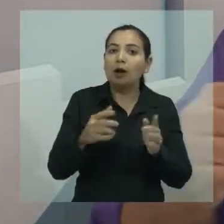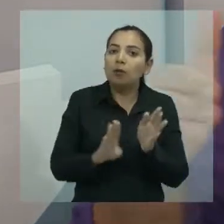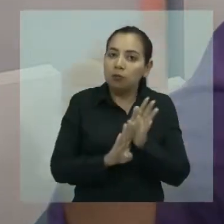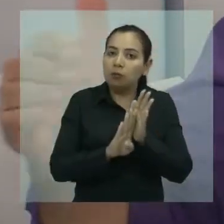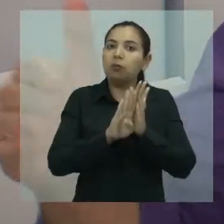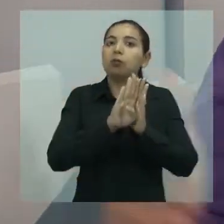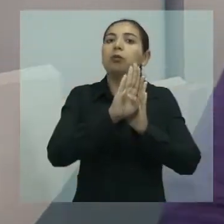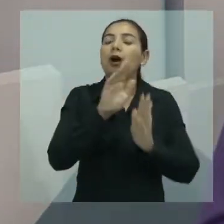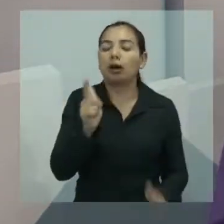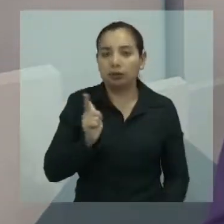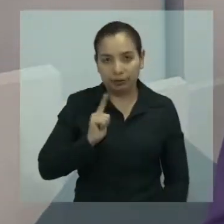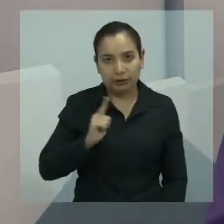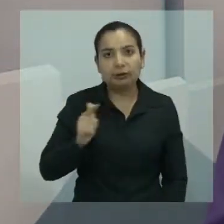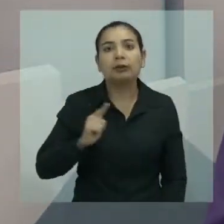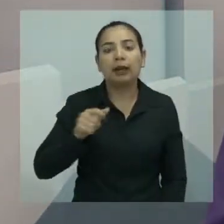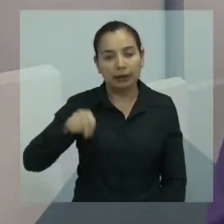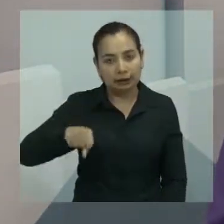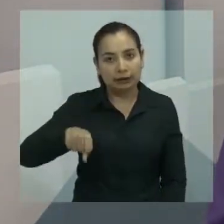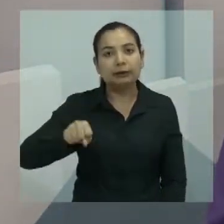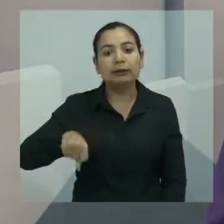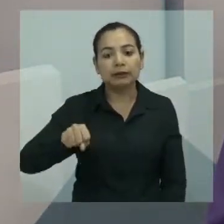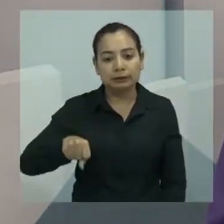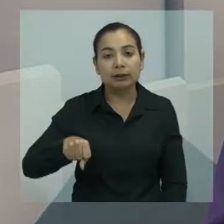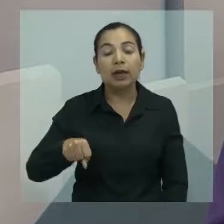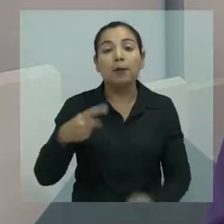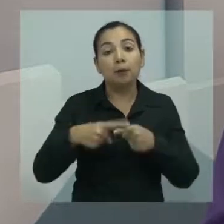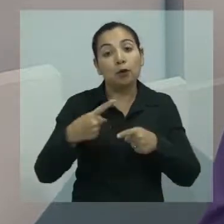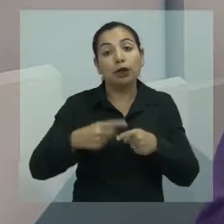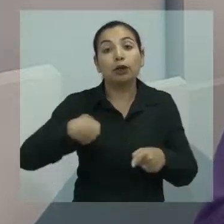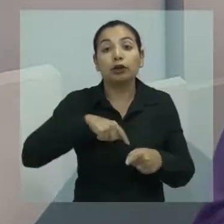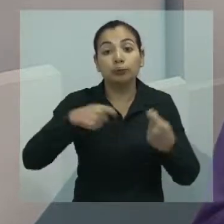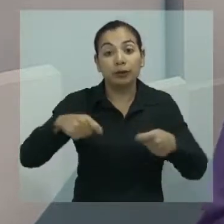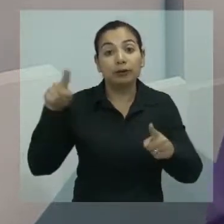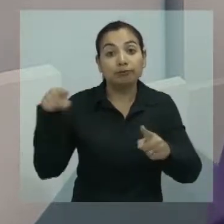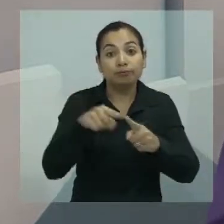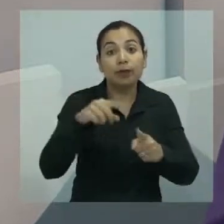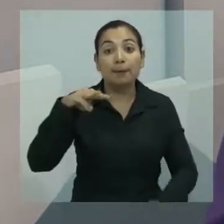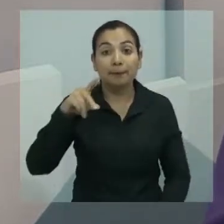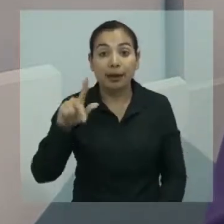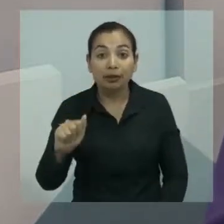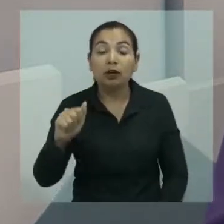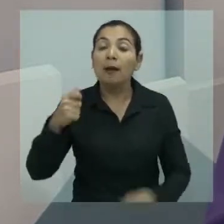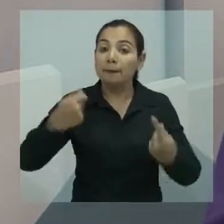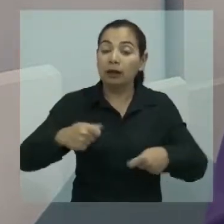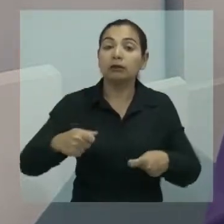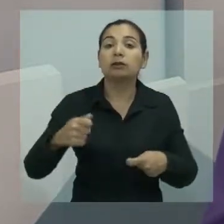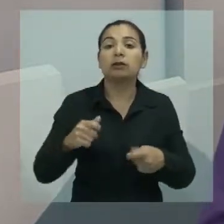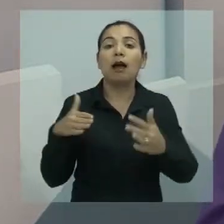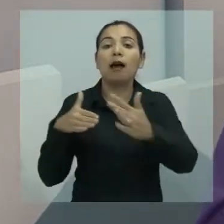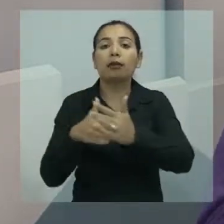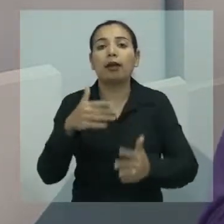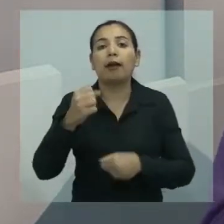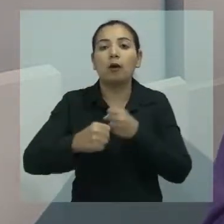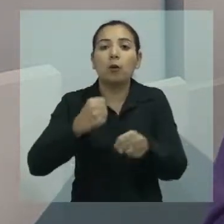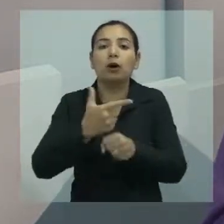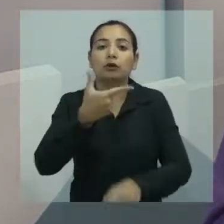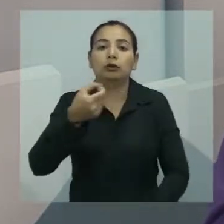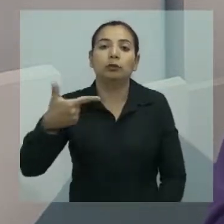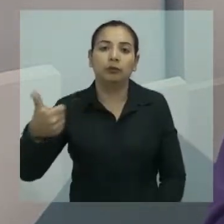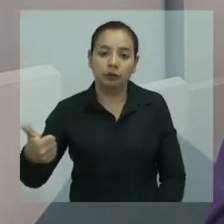com 4,9, mas mesmo assim superior à meta projetada, porque há uma ascendência progressiva